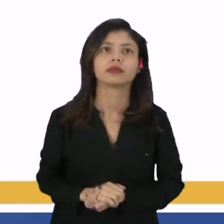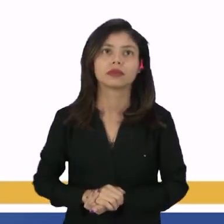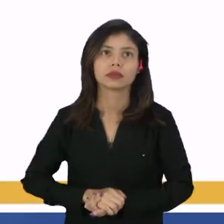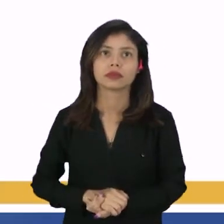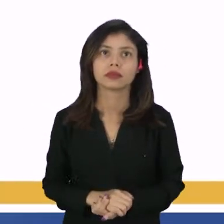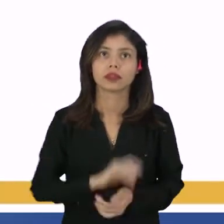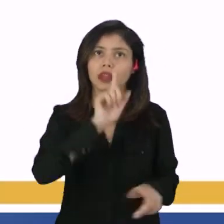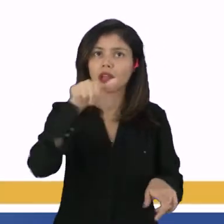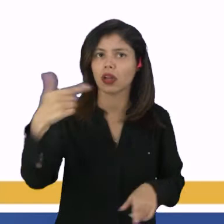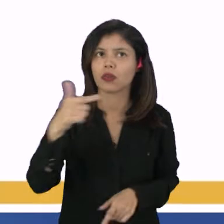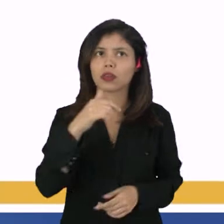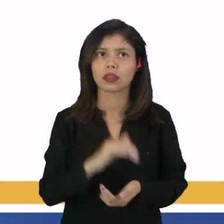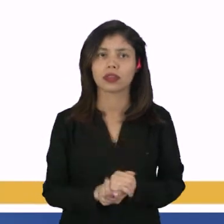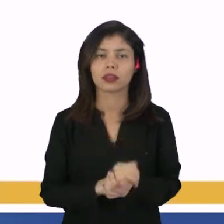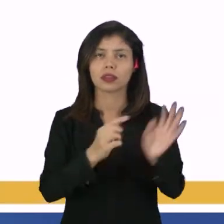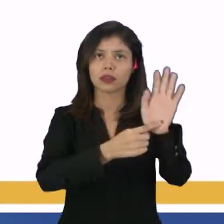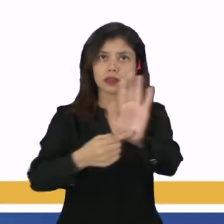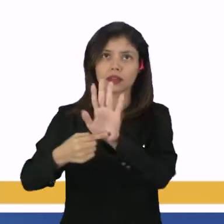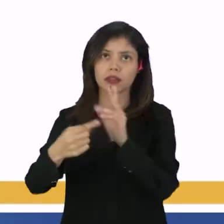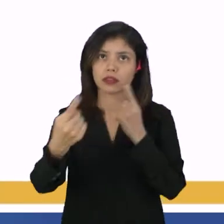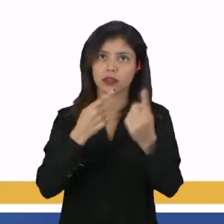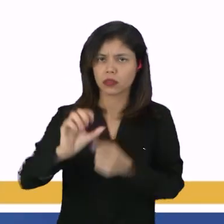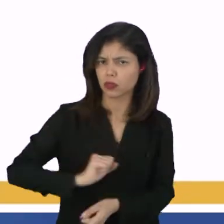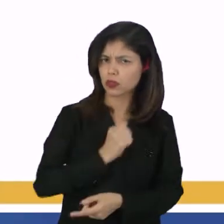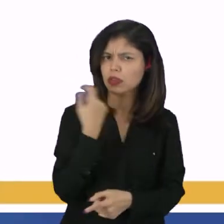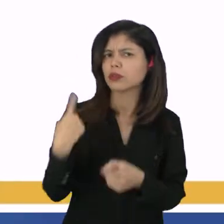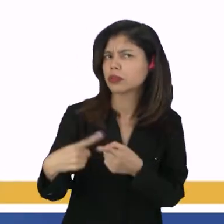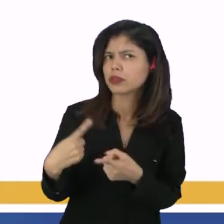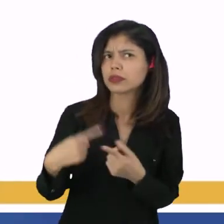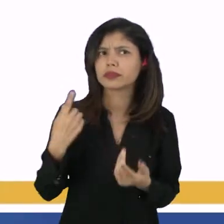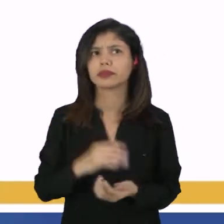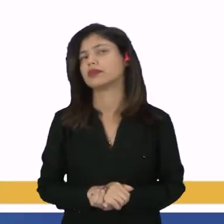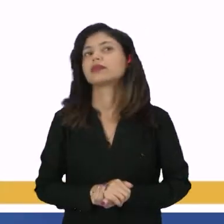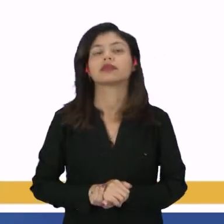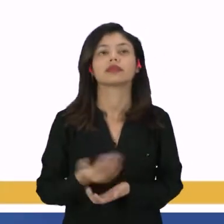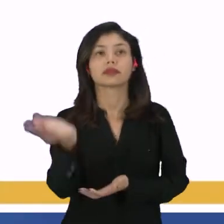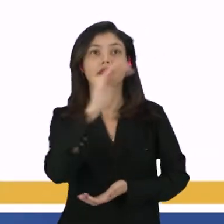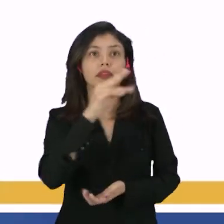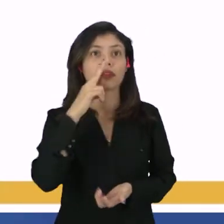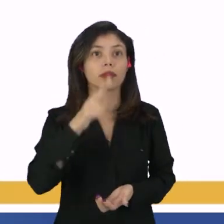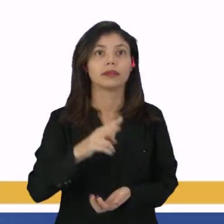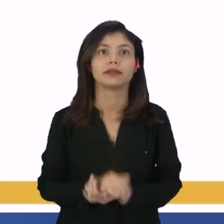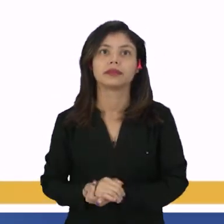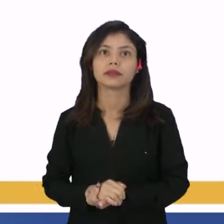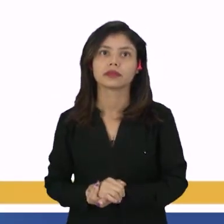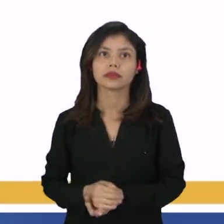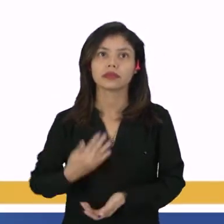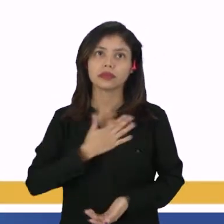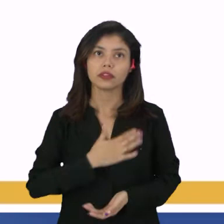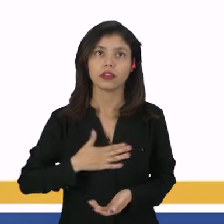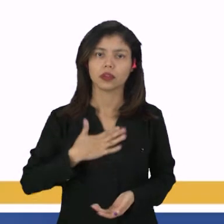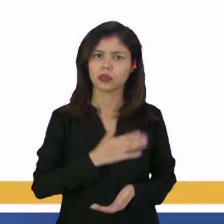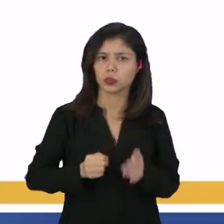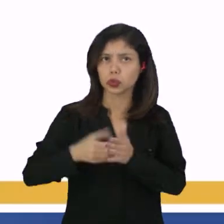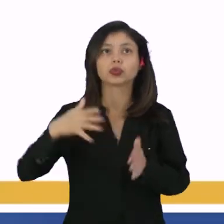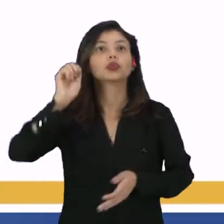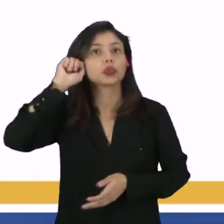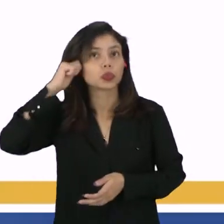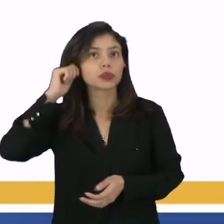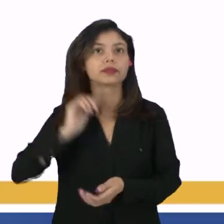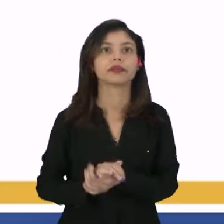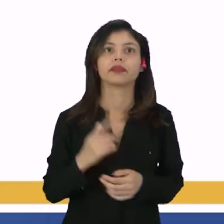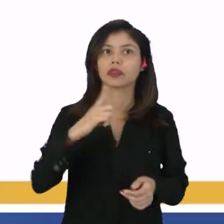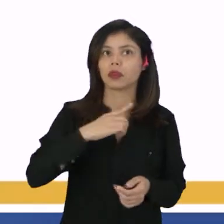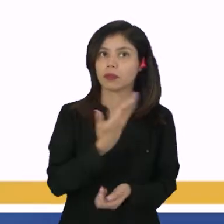alguém, a seguinte postagem contém discurso de ódio. Por quê? Vamos lá para a postagem. Diz assim: gosto muito